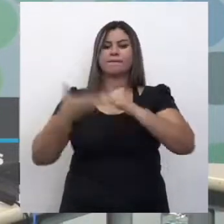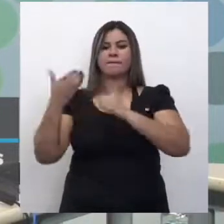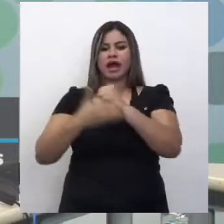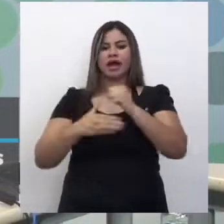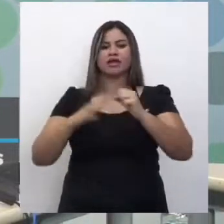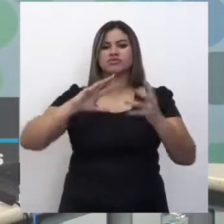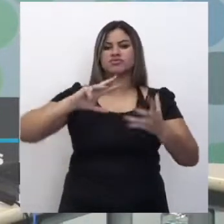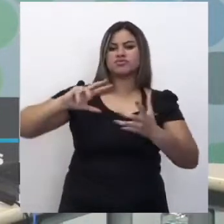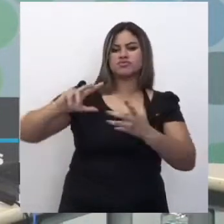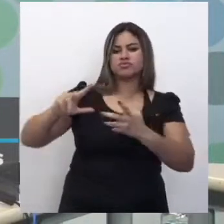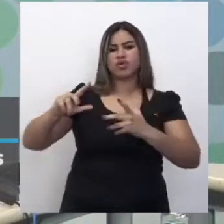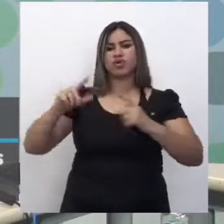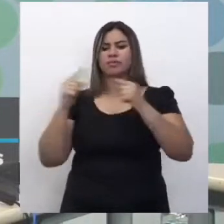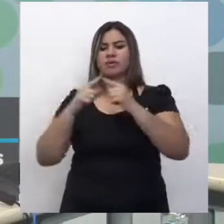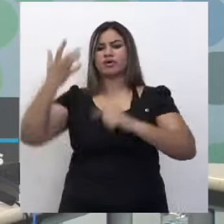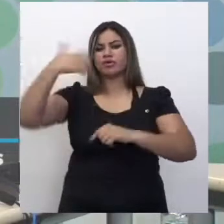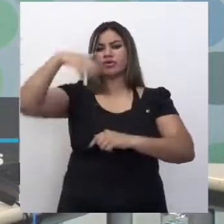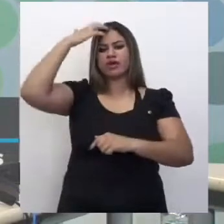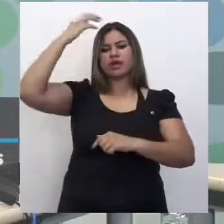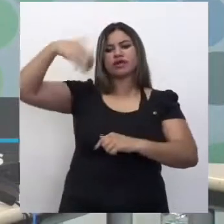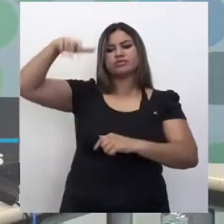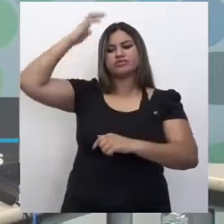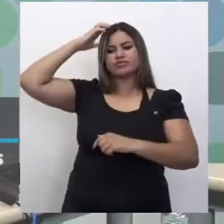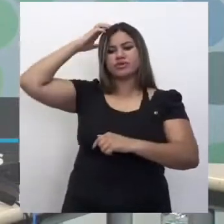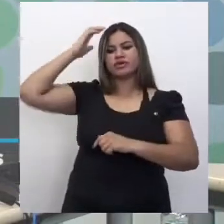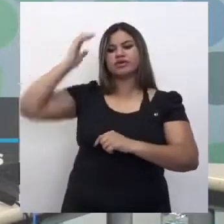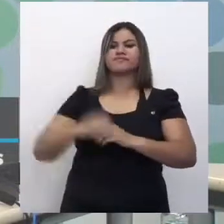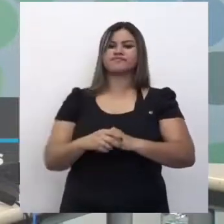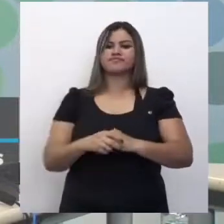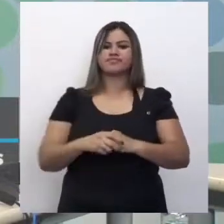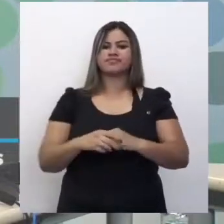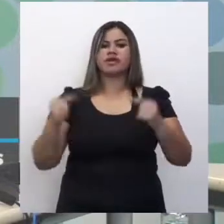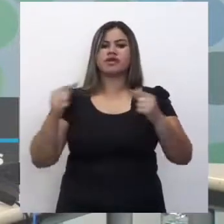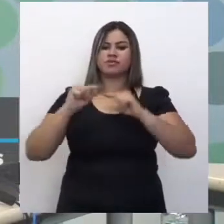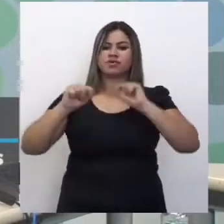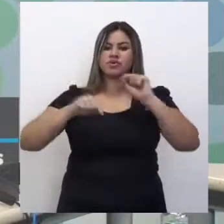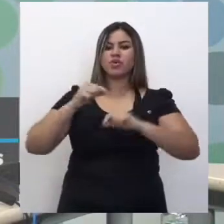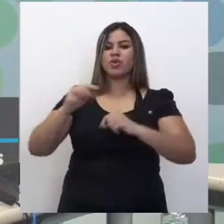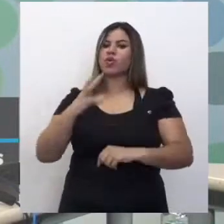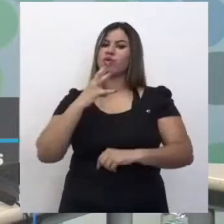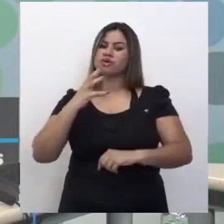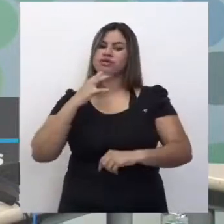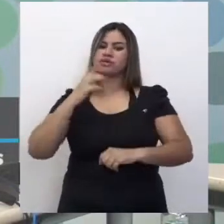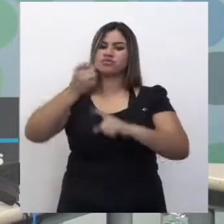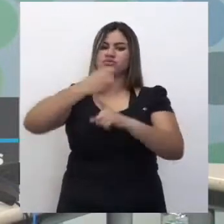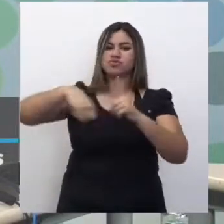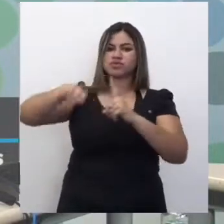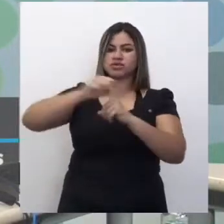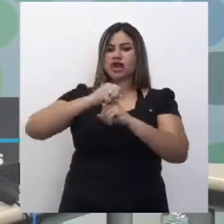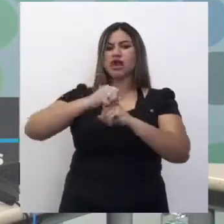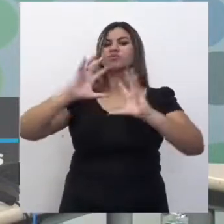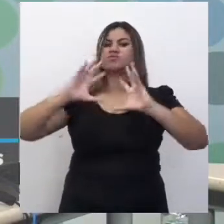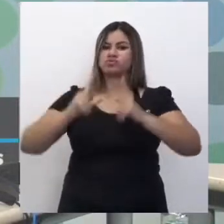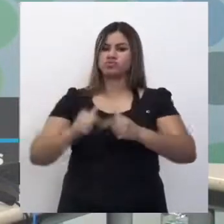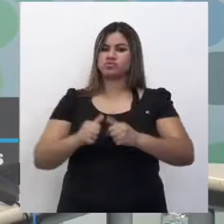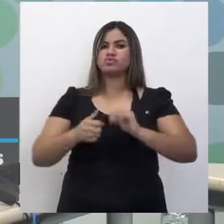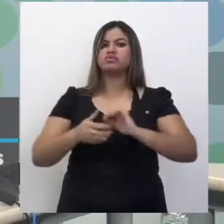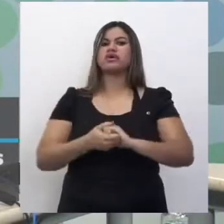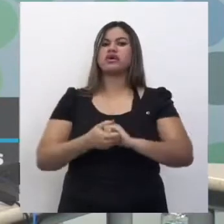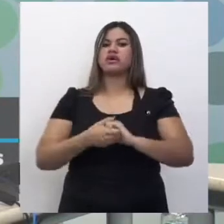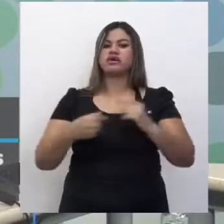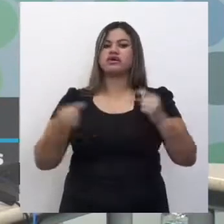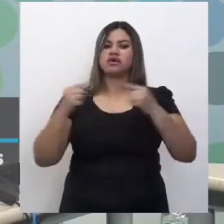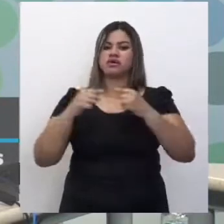econômica desses reinos aí, né. Então, de um lado, a gente tem o reconhecimento da sociedade como um todo, na figura do